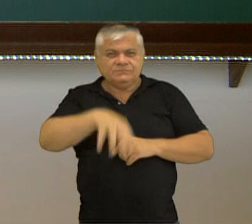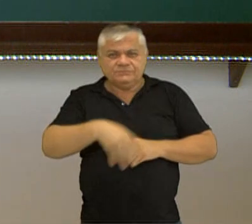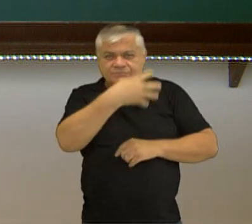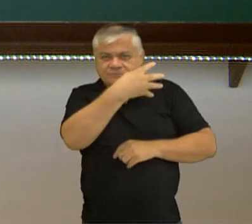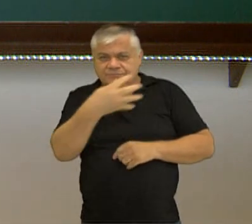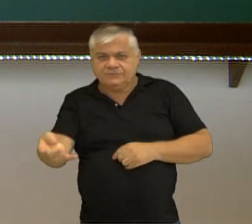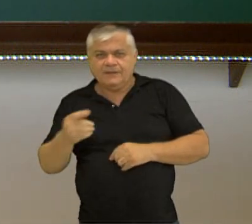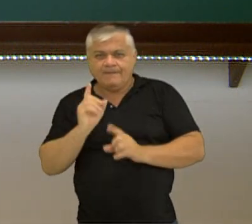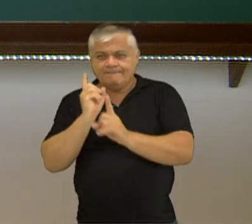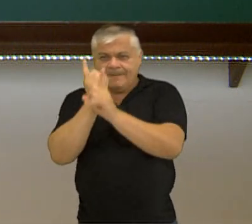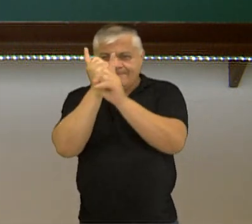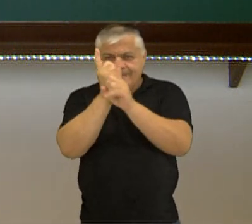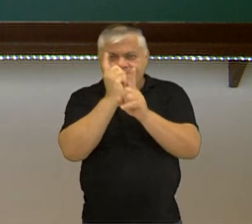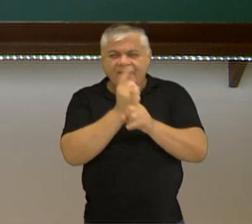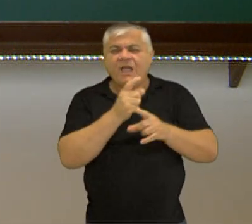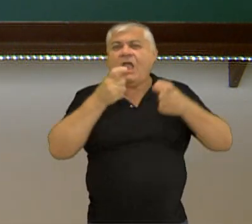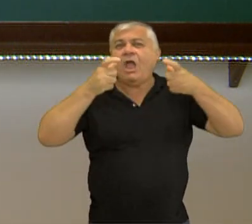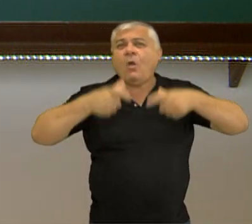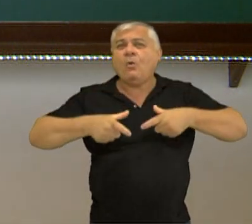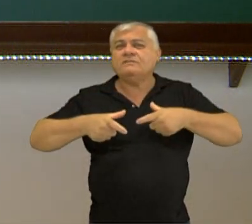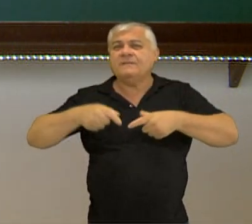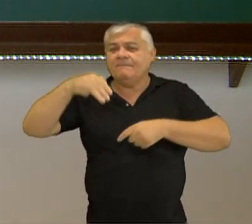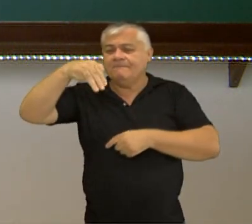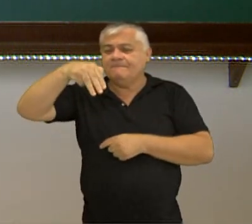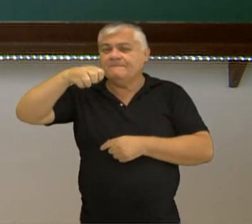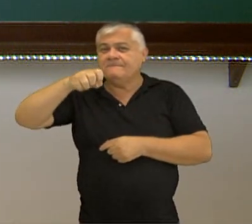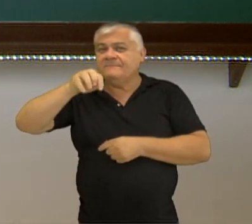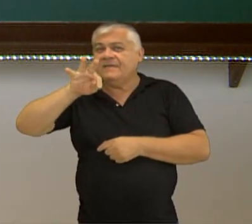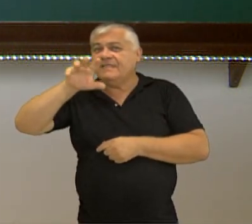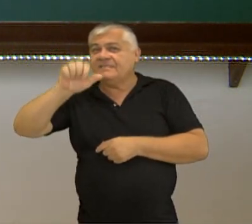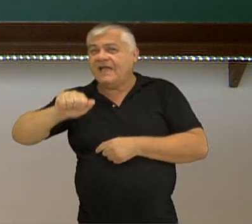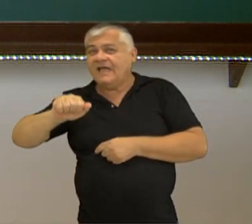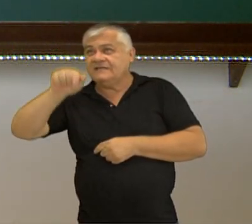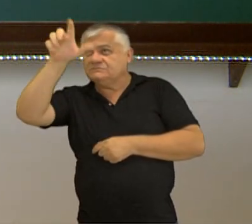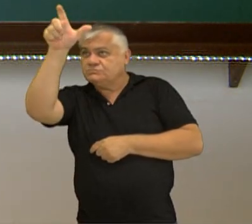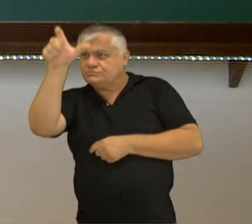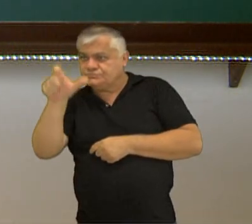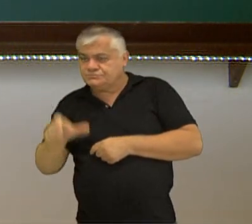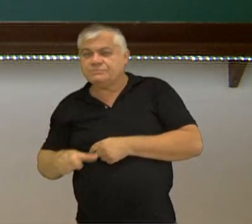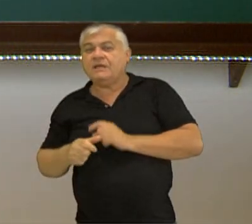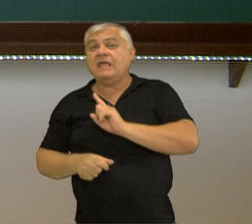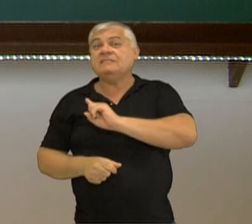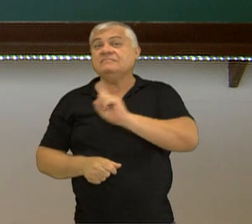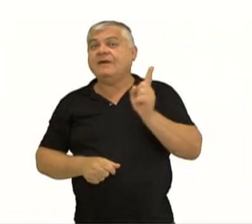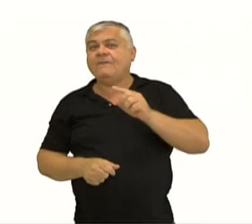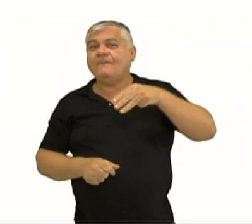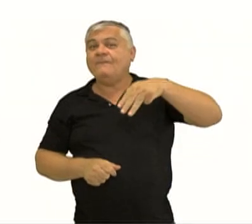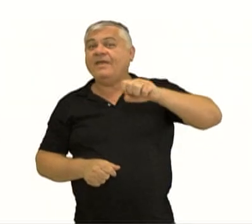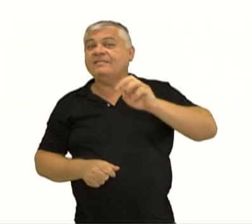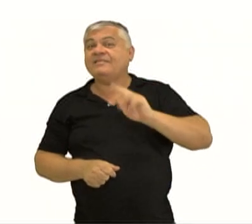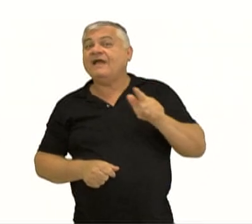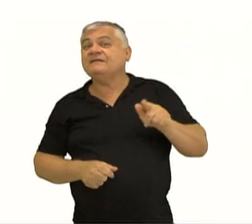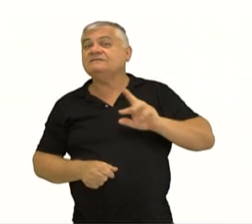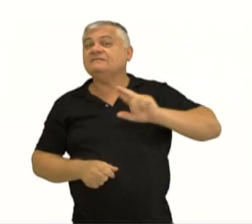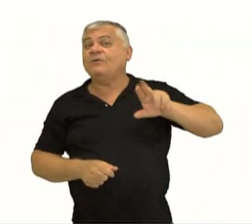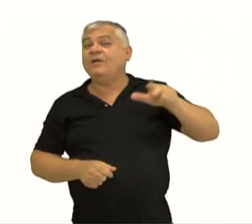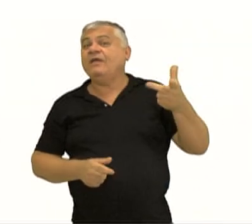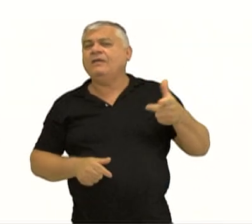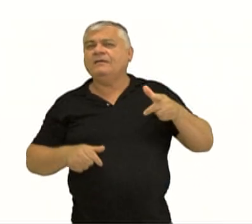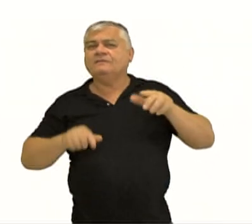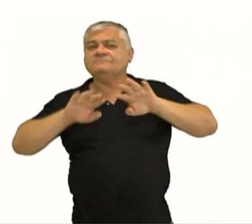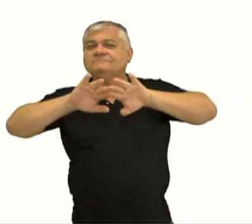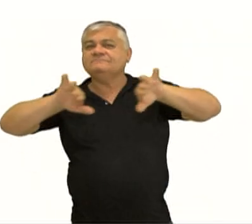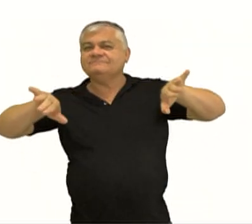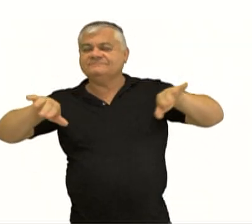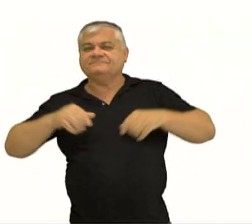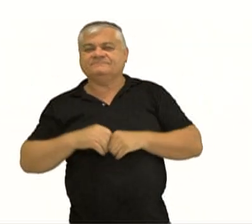e identificar onde é que estão os metais e onde que estão os ametais. Primeira coisa. Observando isso, consulte